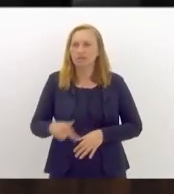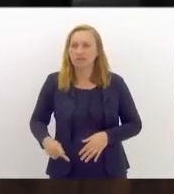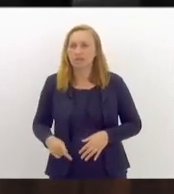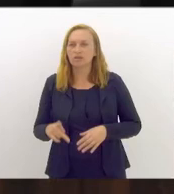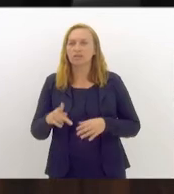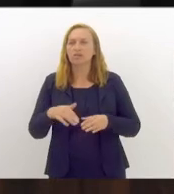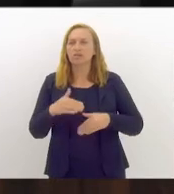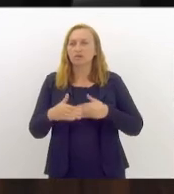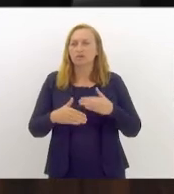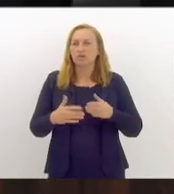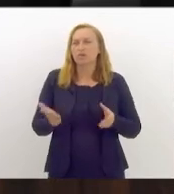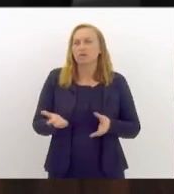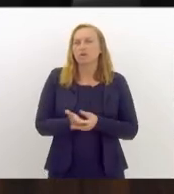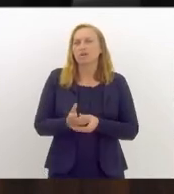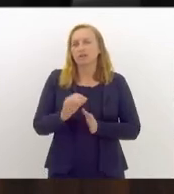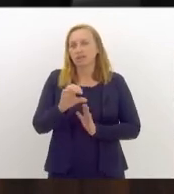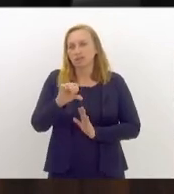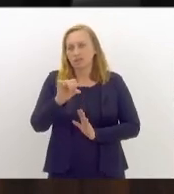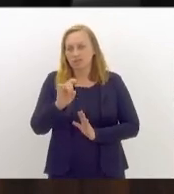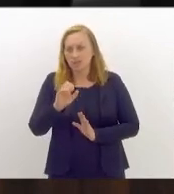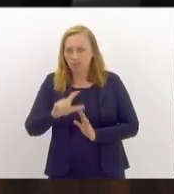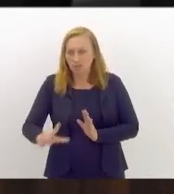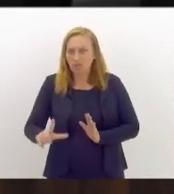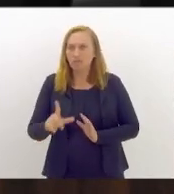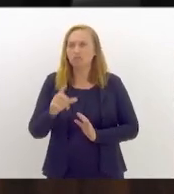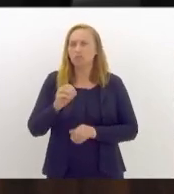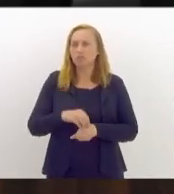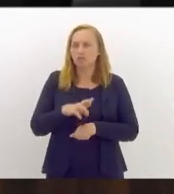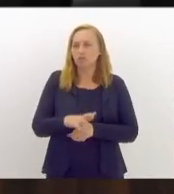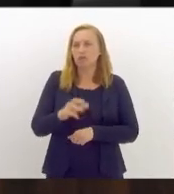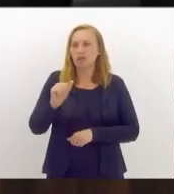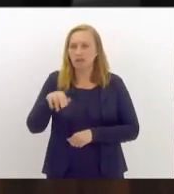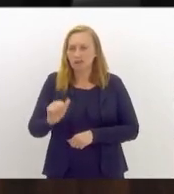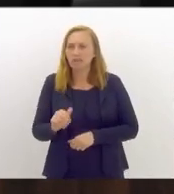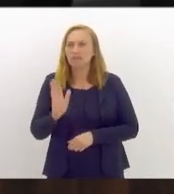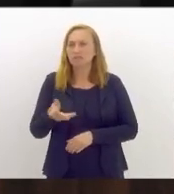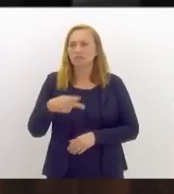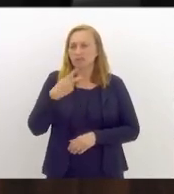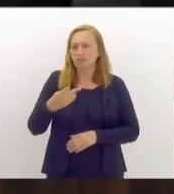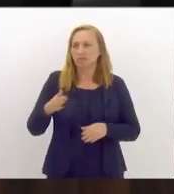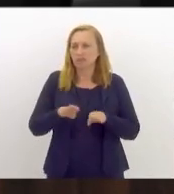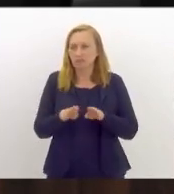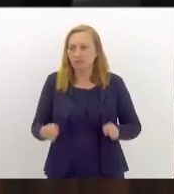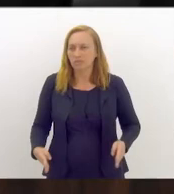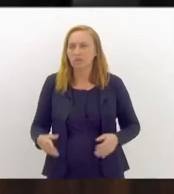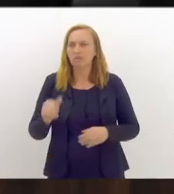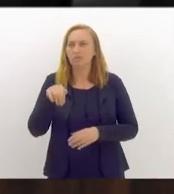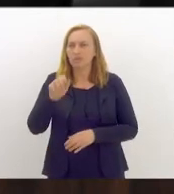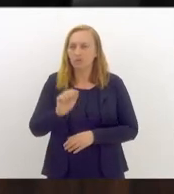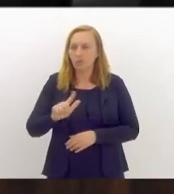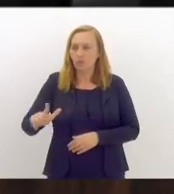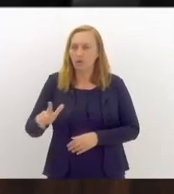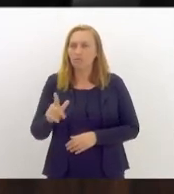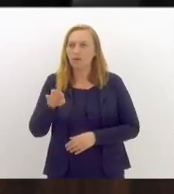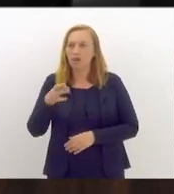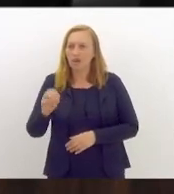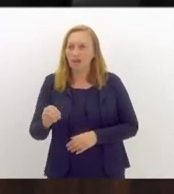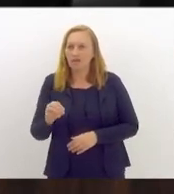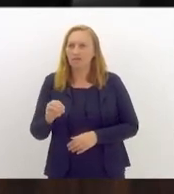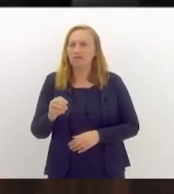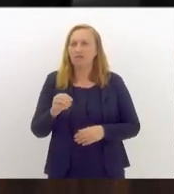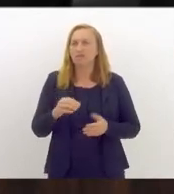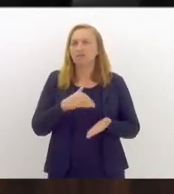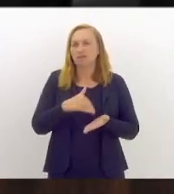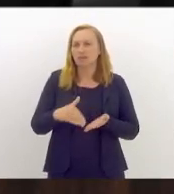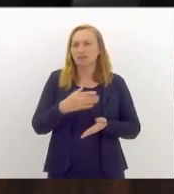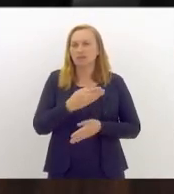de processo civil Ana Dra Ana já falei tá na mesa Manuel Barreto secretário de governo